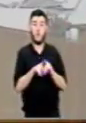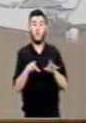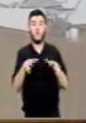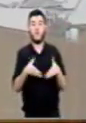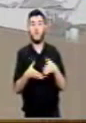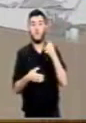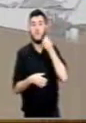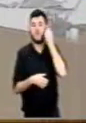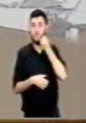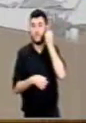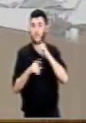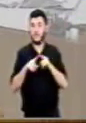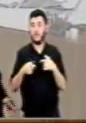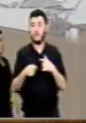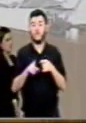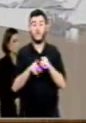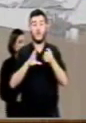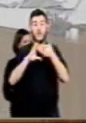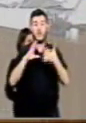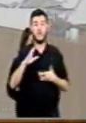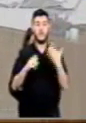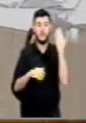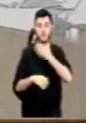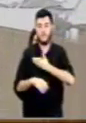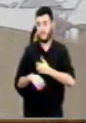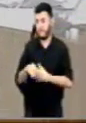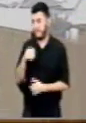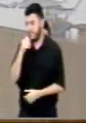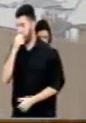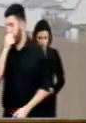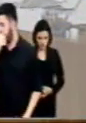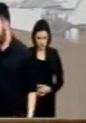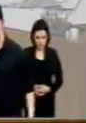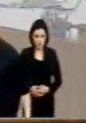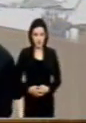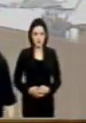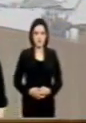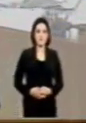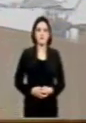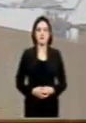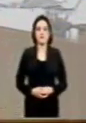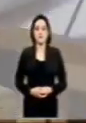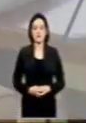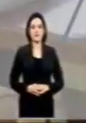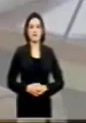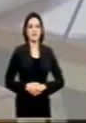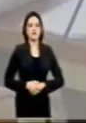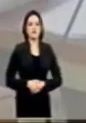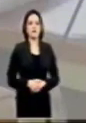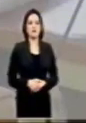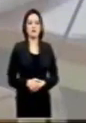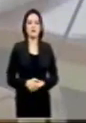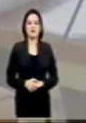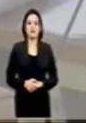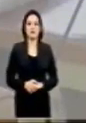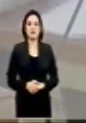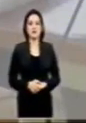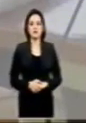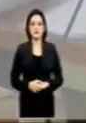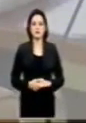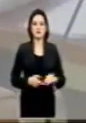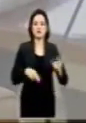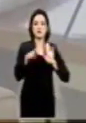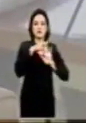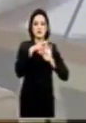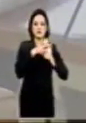elementos probatórios cuja produção prescinde da autorização judicial, refiro-me à norma do artigo